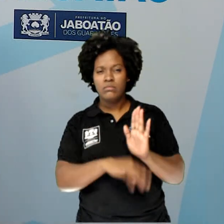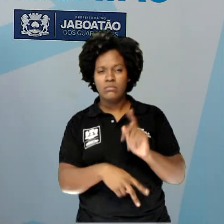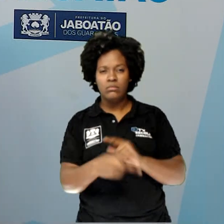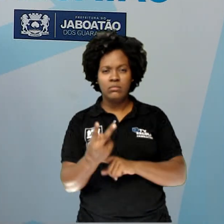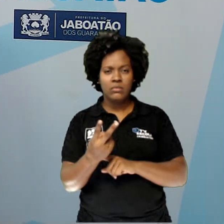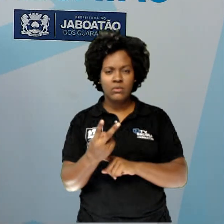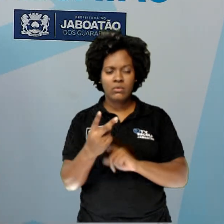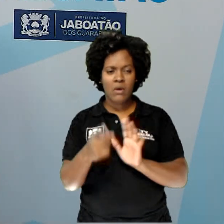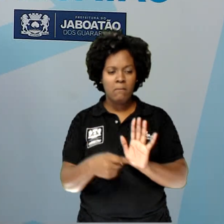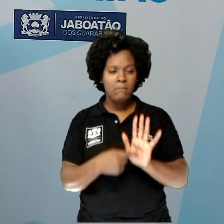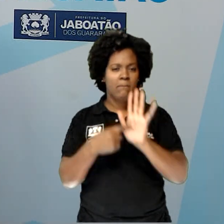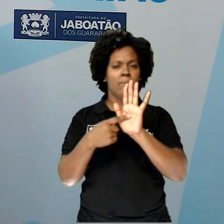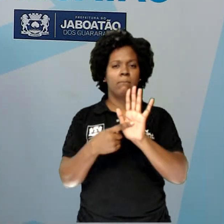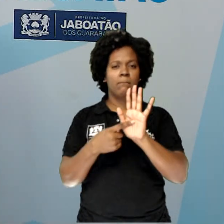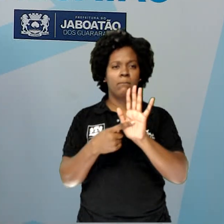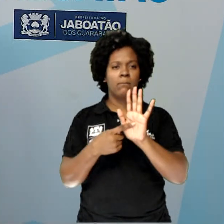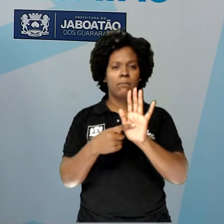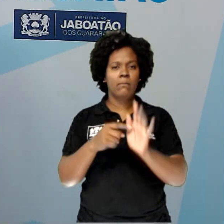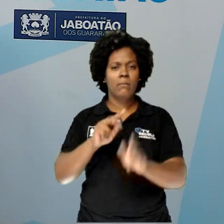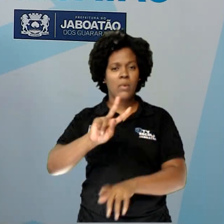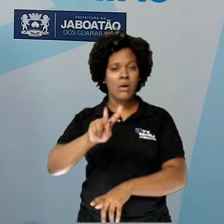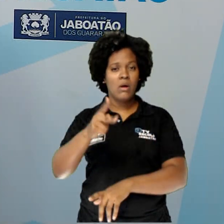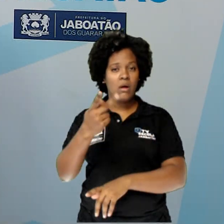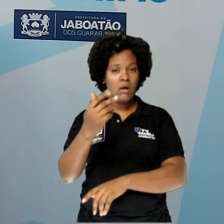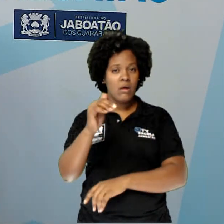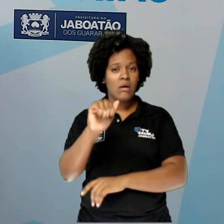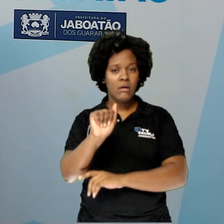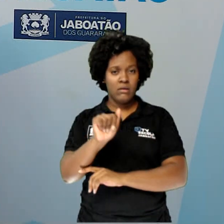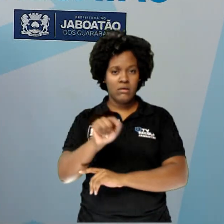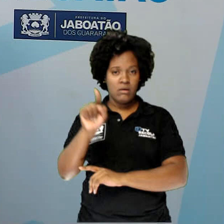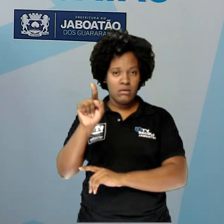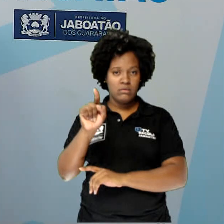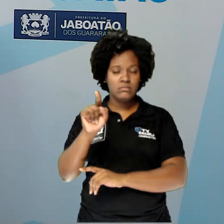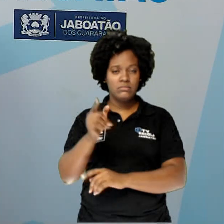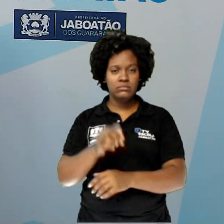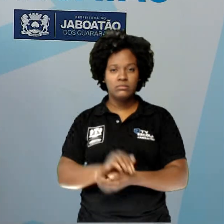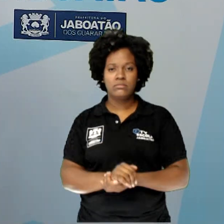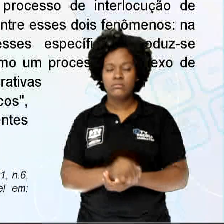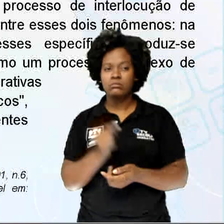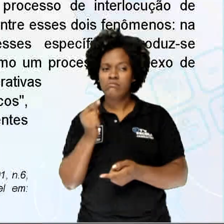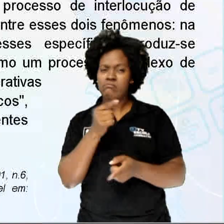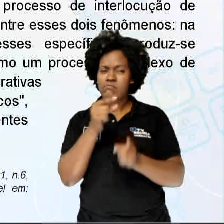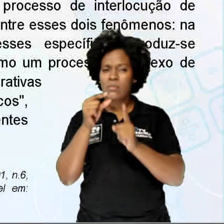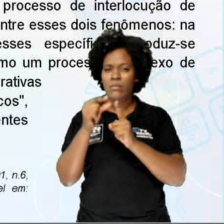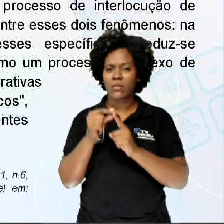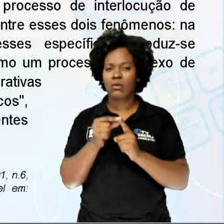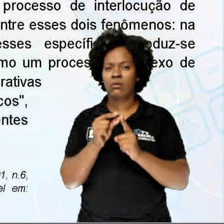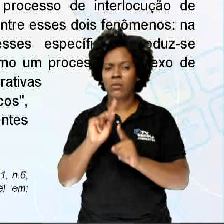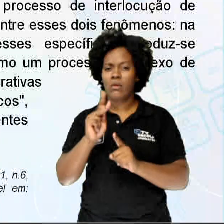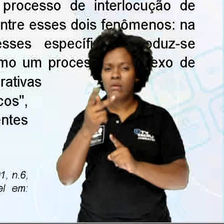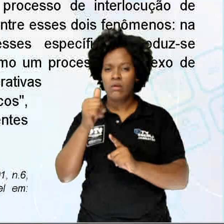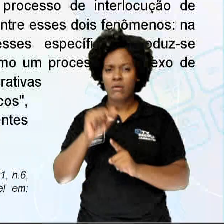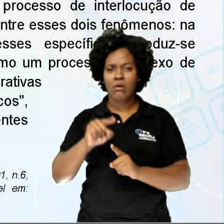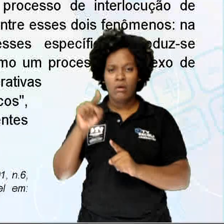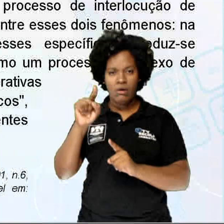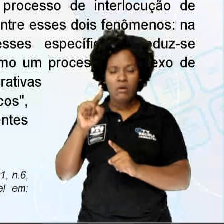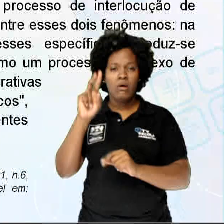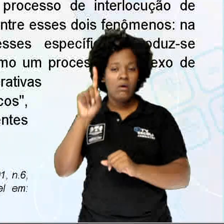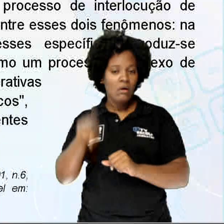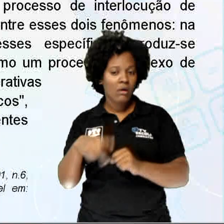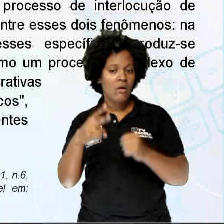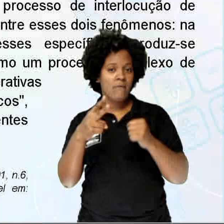palavra a, aqui sublinhada e também em negrito. Esta palavra, pessoal, é na verdade um